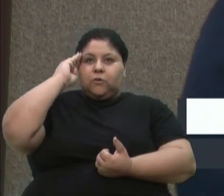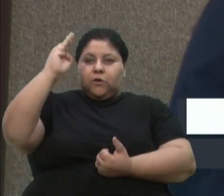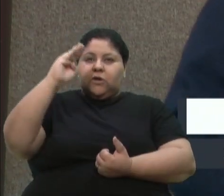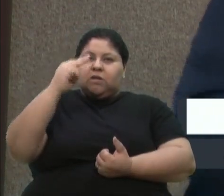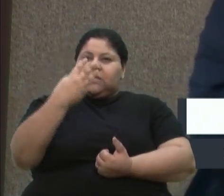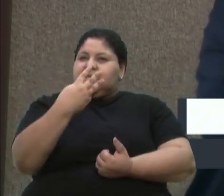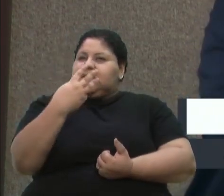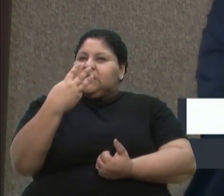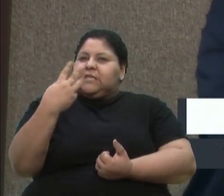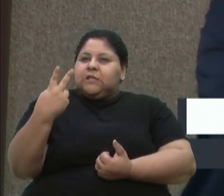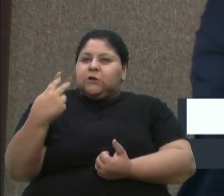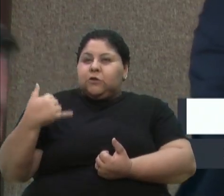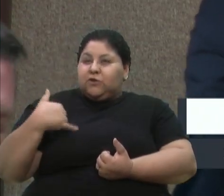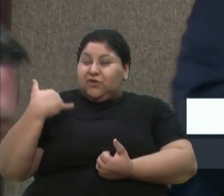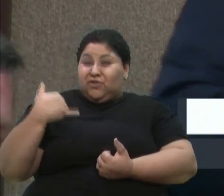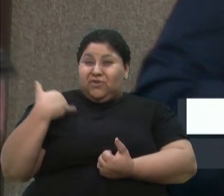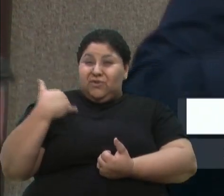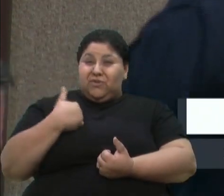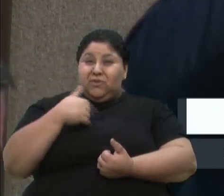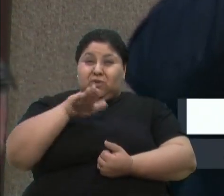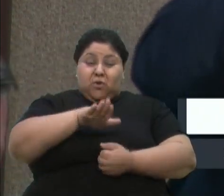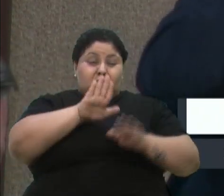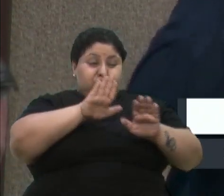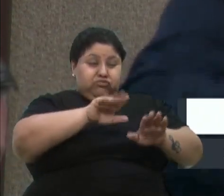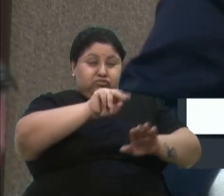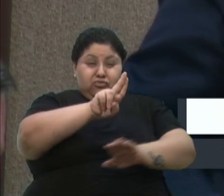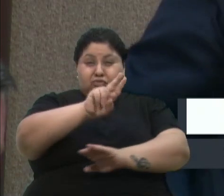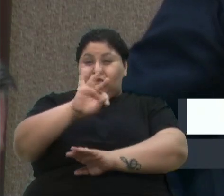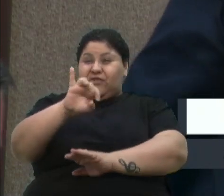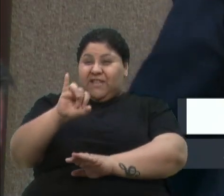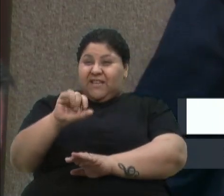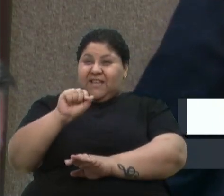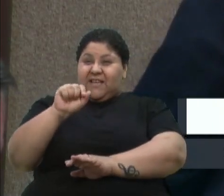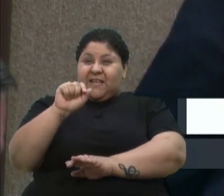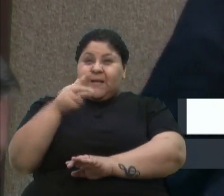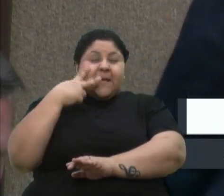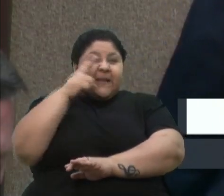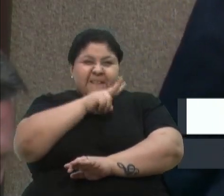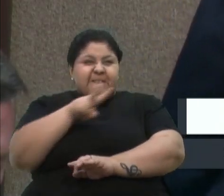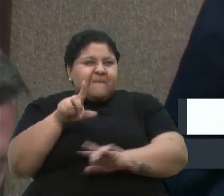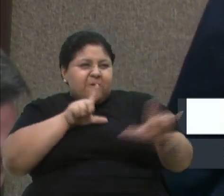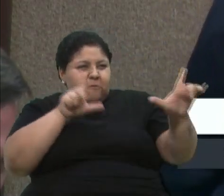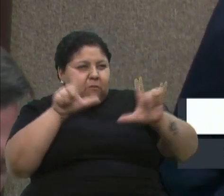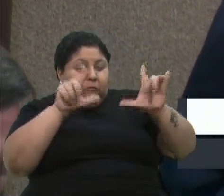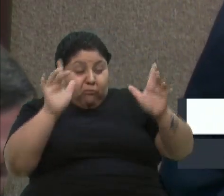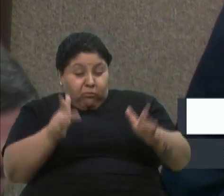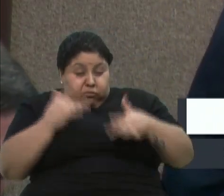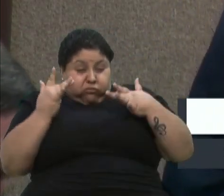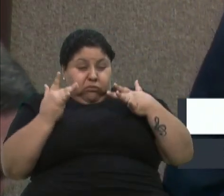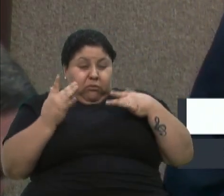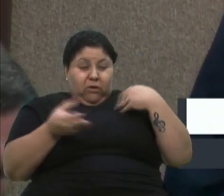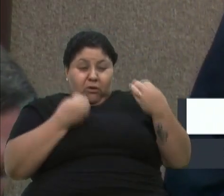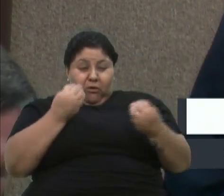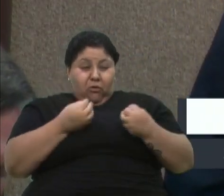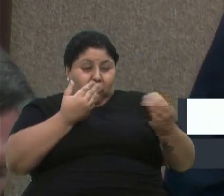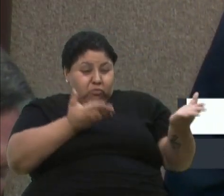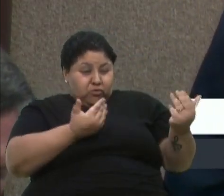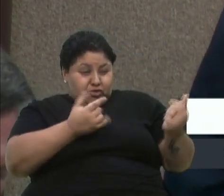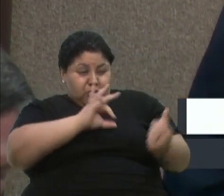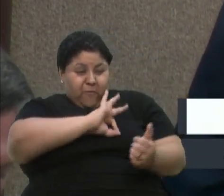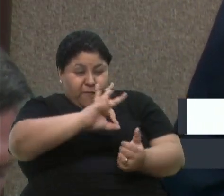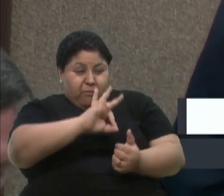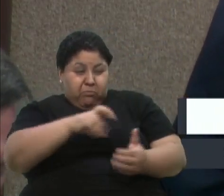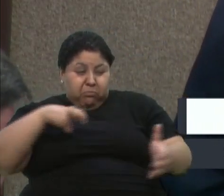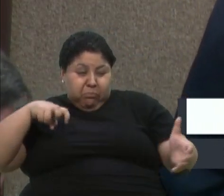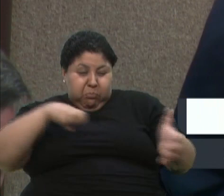32 anos, na UTI. Quem viu a cena na TV foi assustador, a forma que esse jovem policial foi